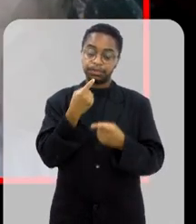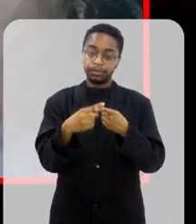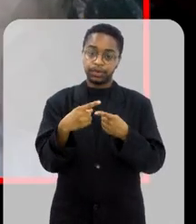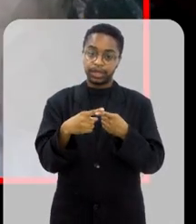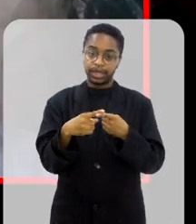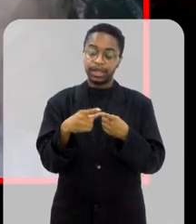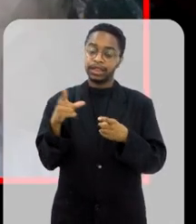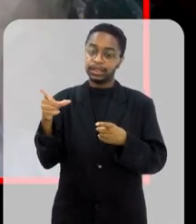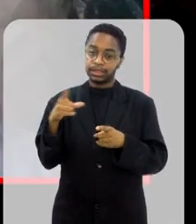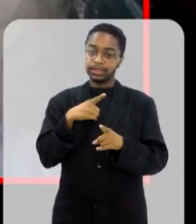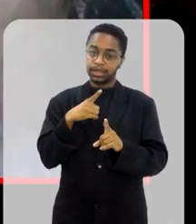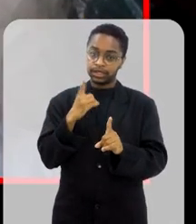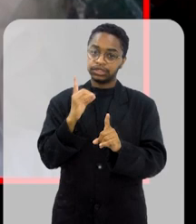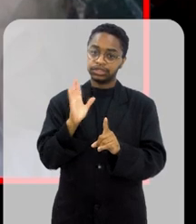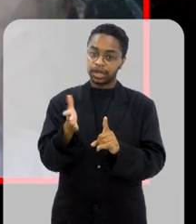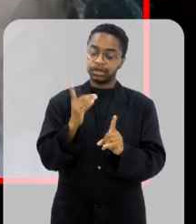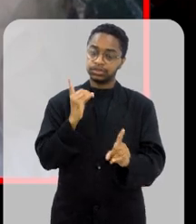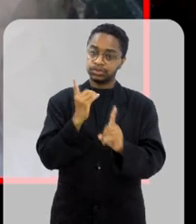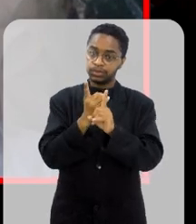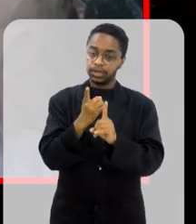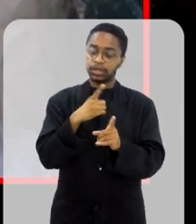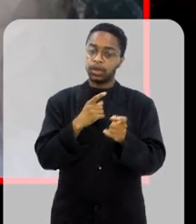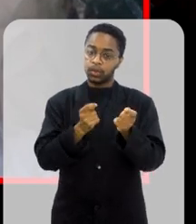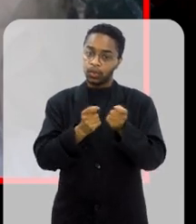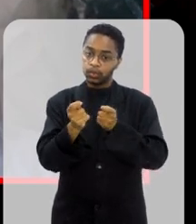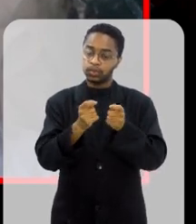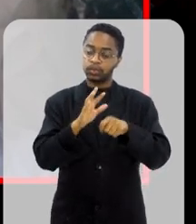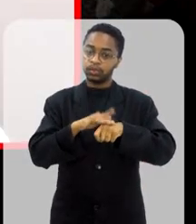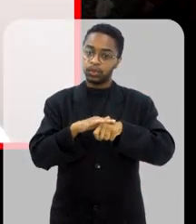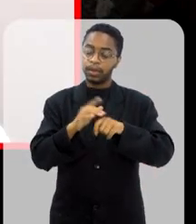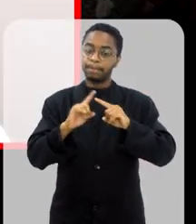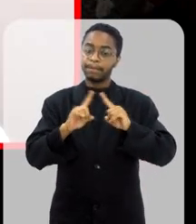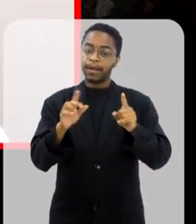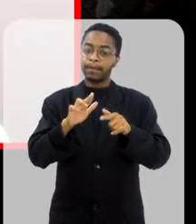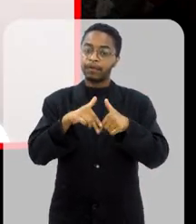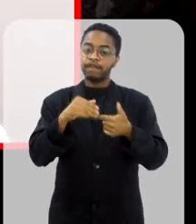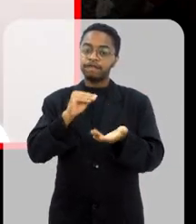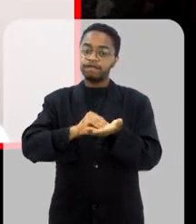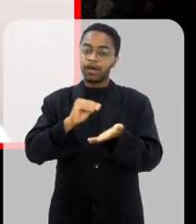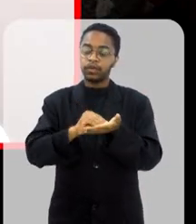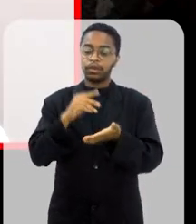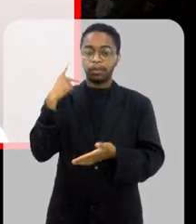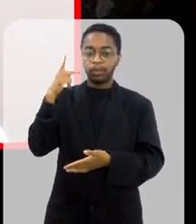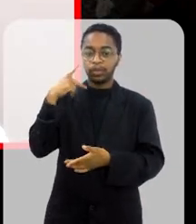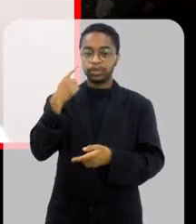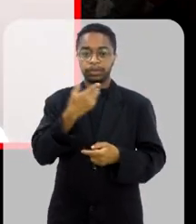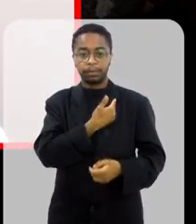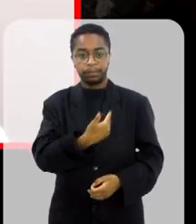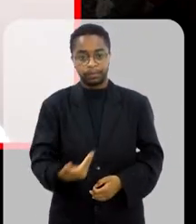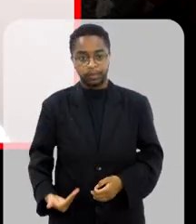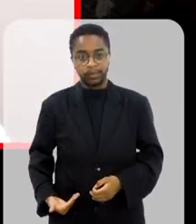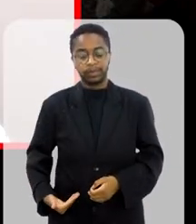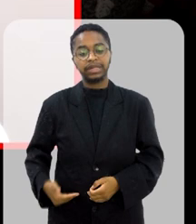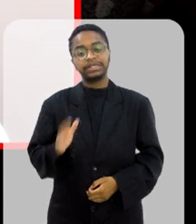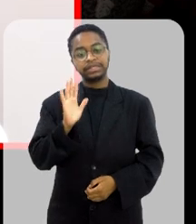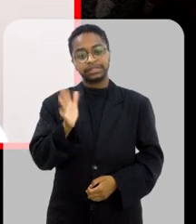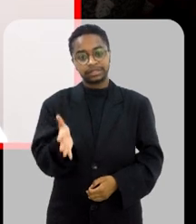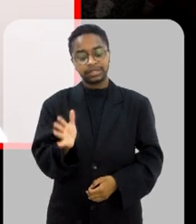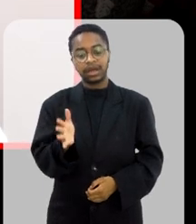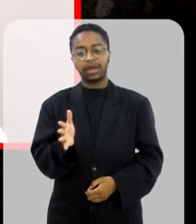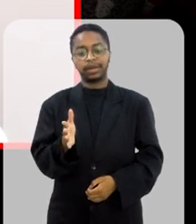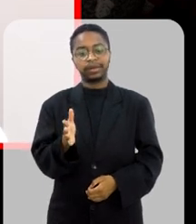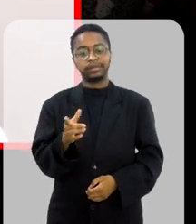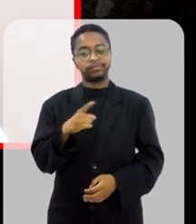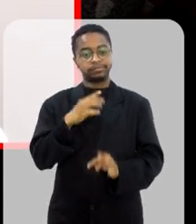pena porque ela tinha o diagnóstico, ela tinha o controle da doença, por falta de políticas públicas, e ela já